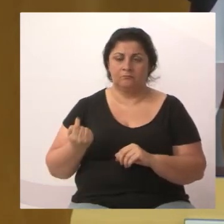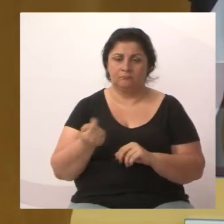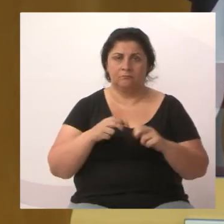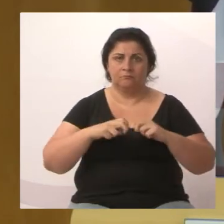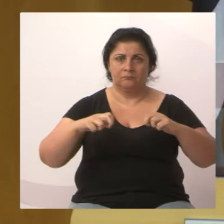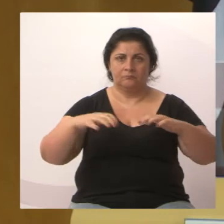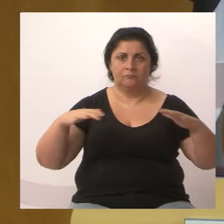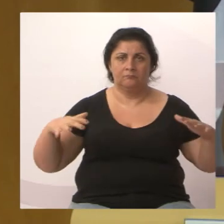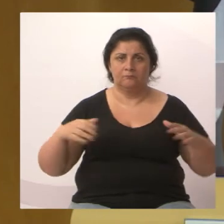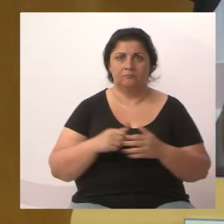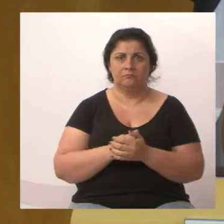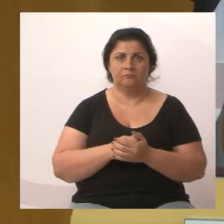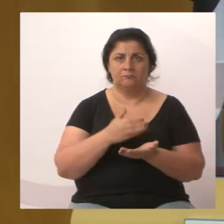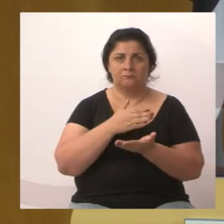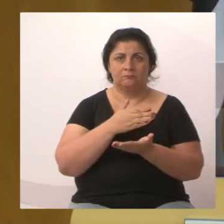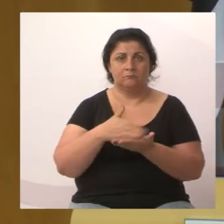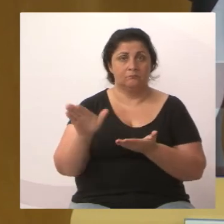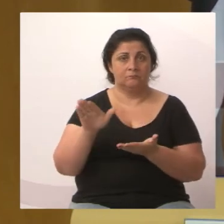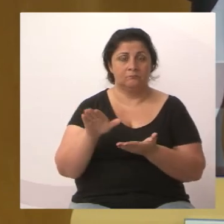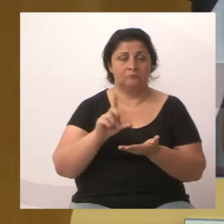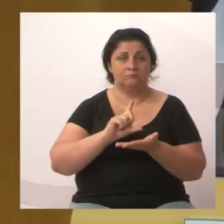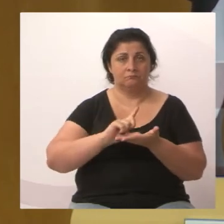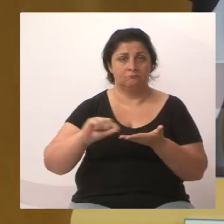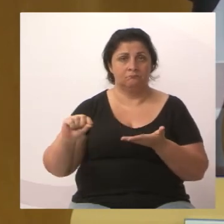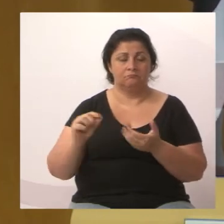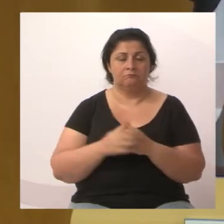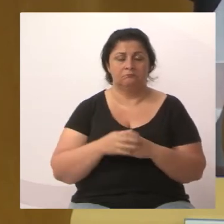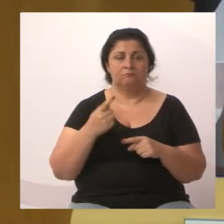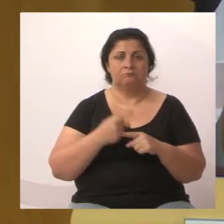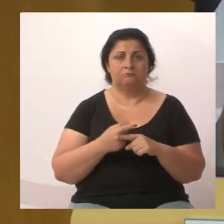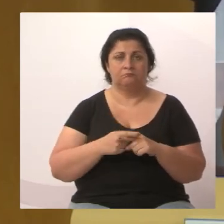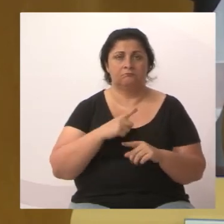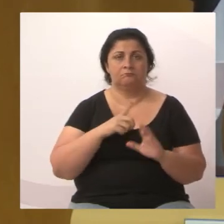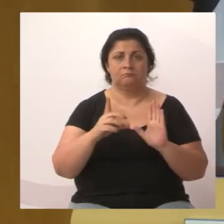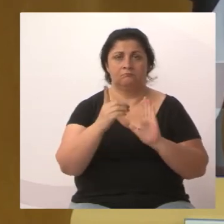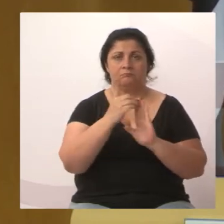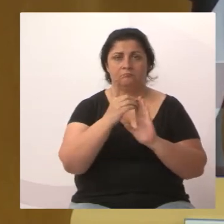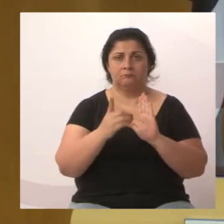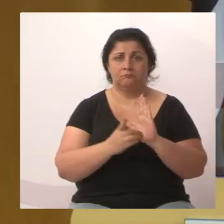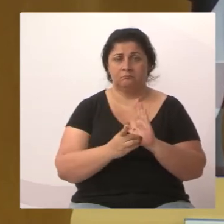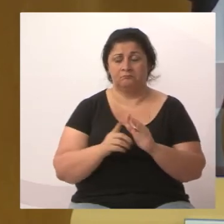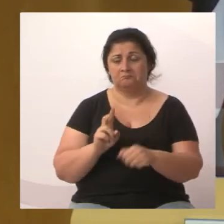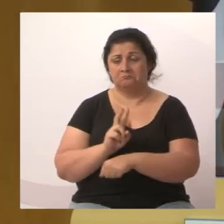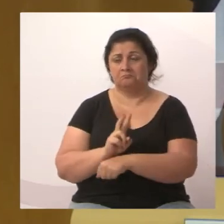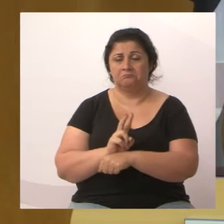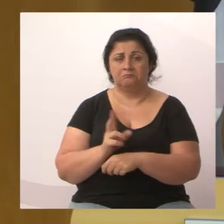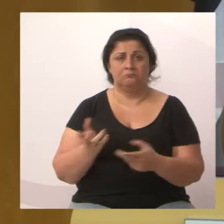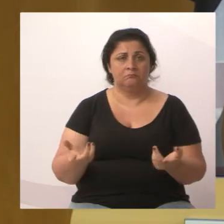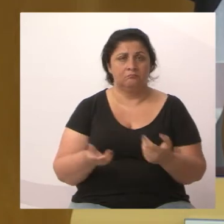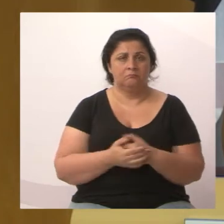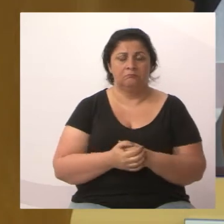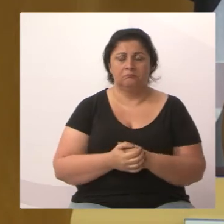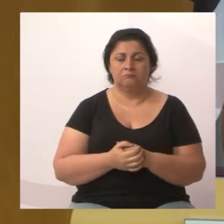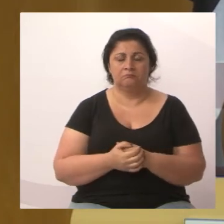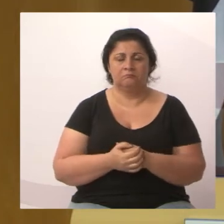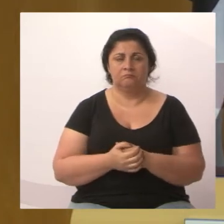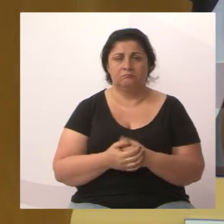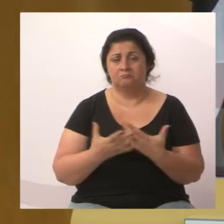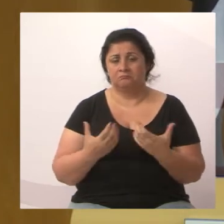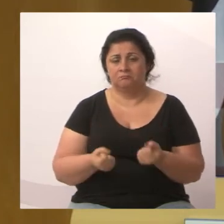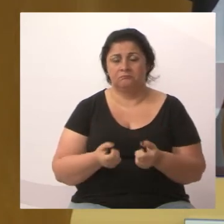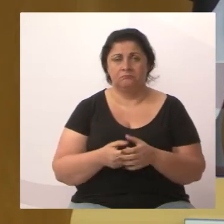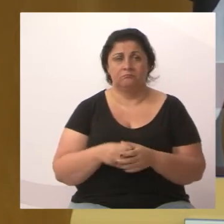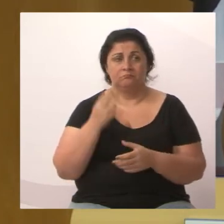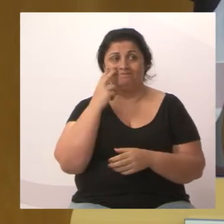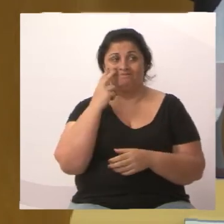parte deles se retiraram porque tinha um decreto que protegia, né, essa situação. Quando viram